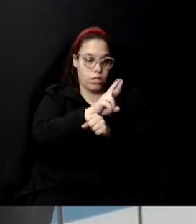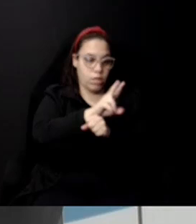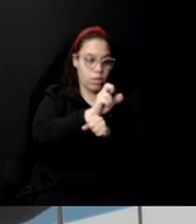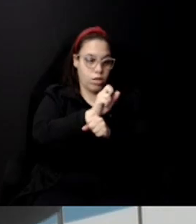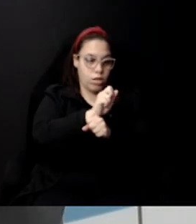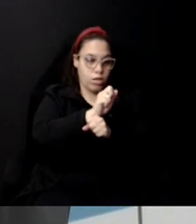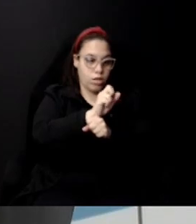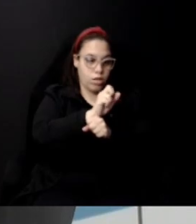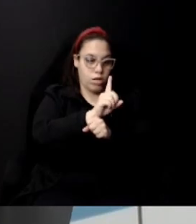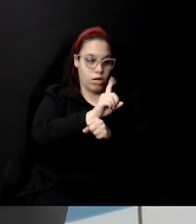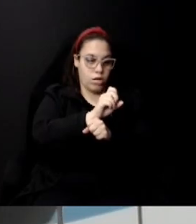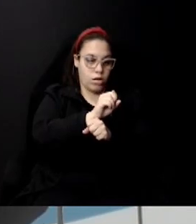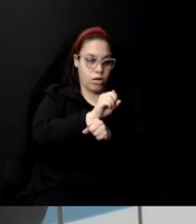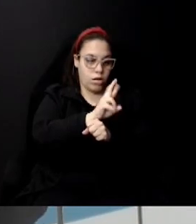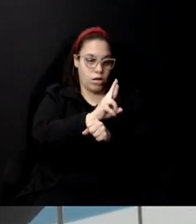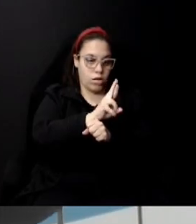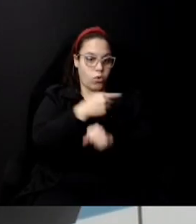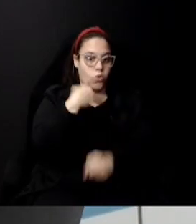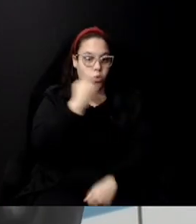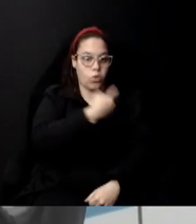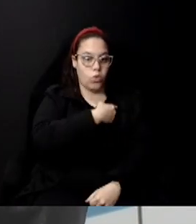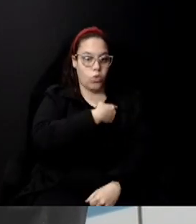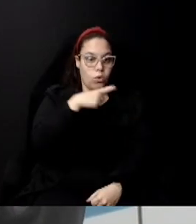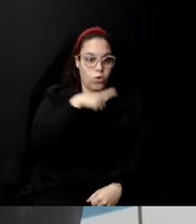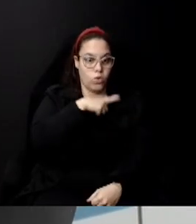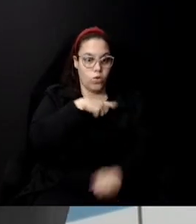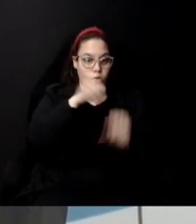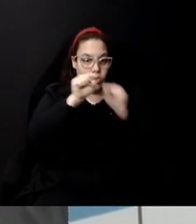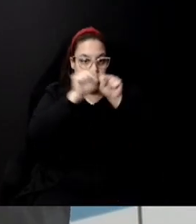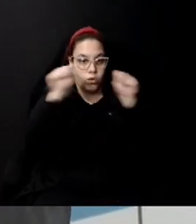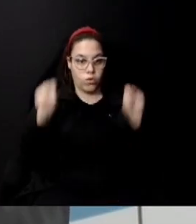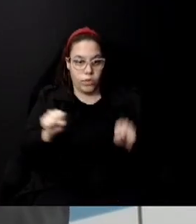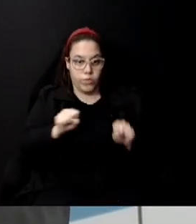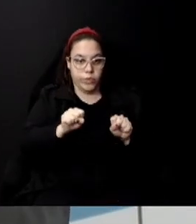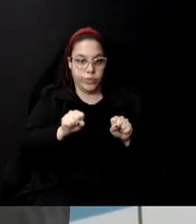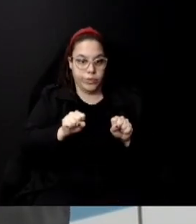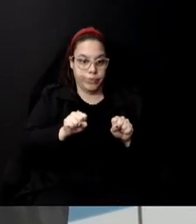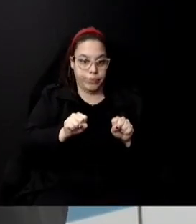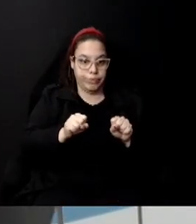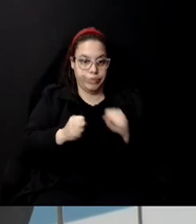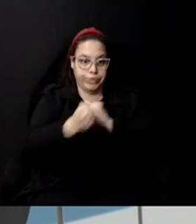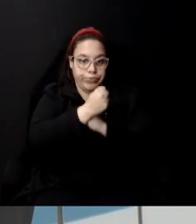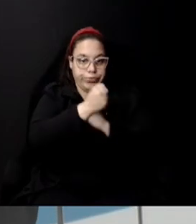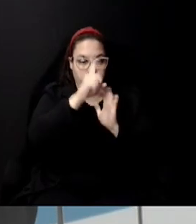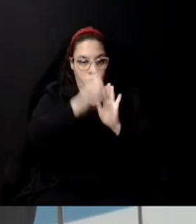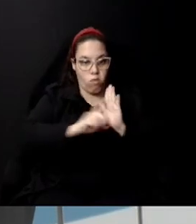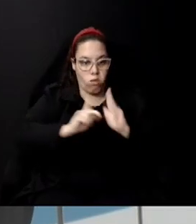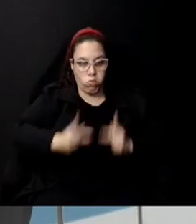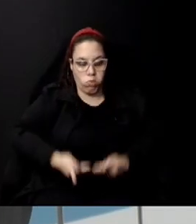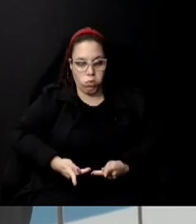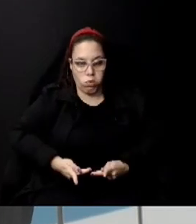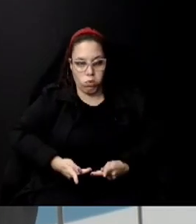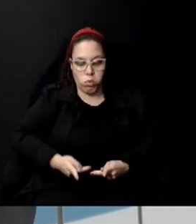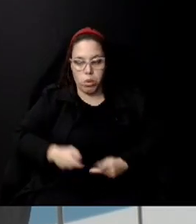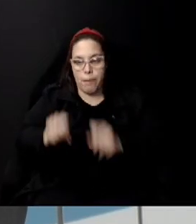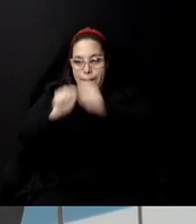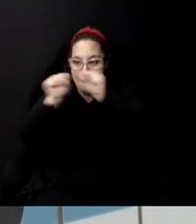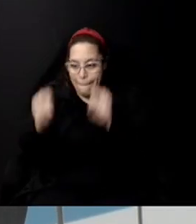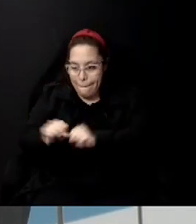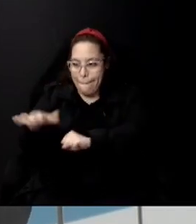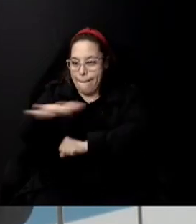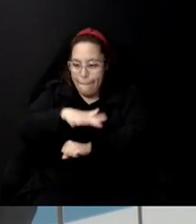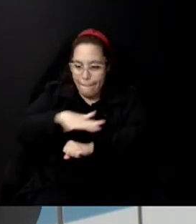O que nós temos no sistema global de proteção dos direitos humanos? Tanto o sistema regional quanto o